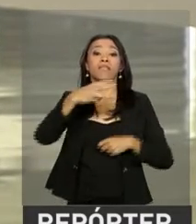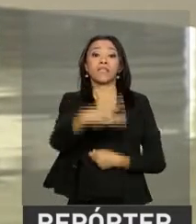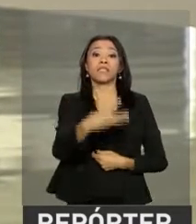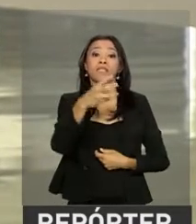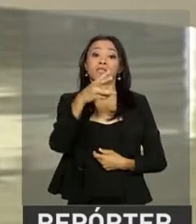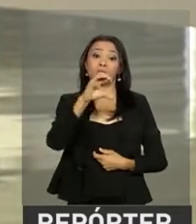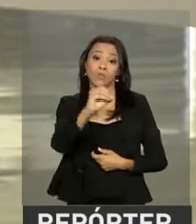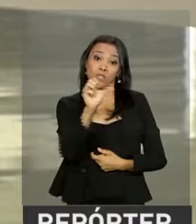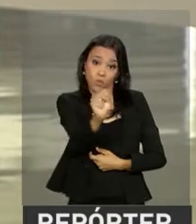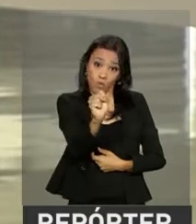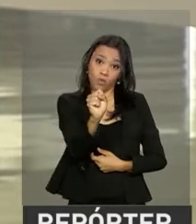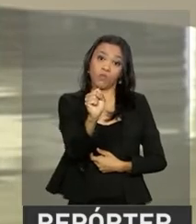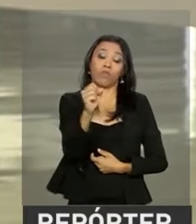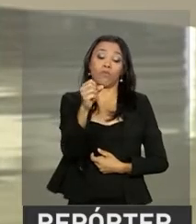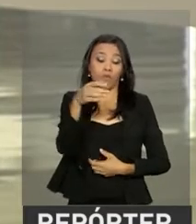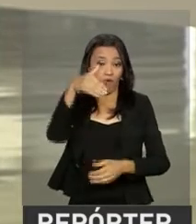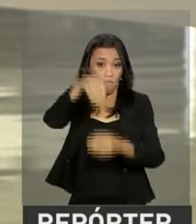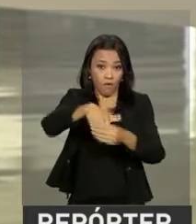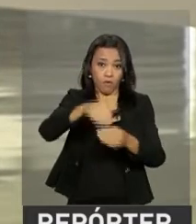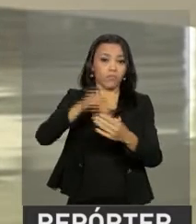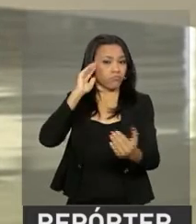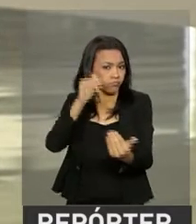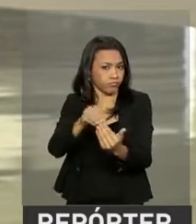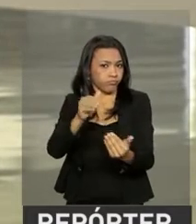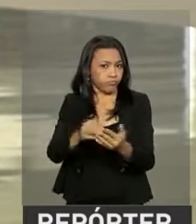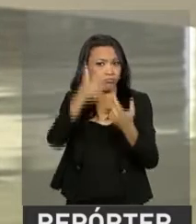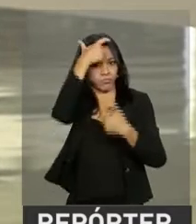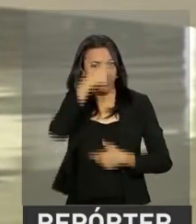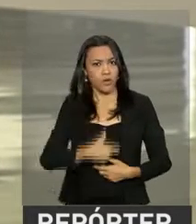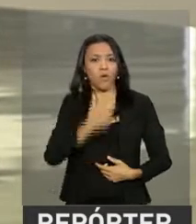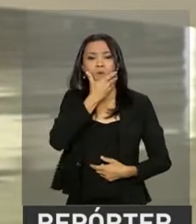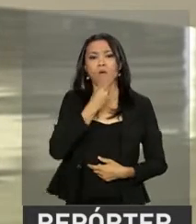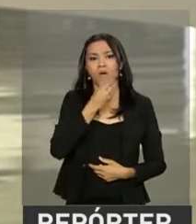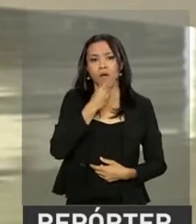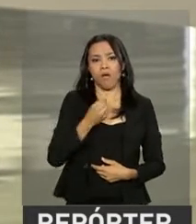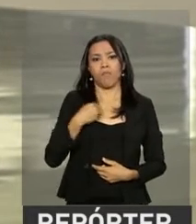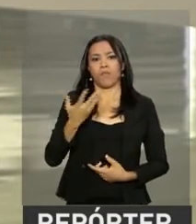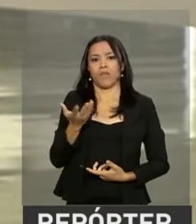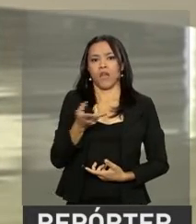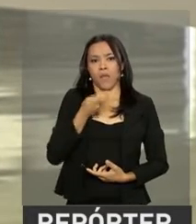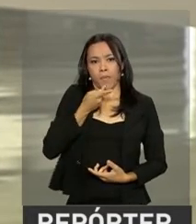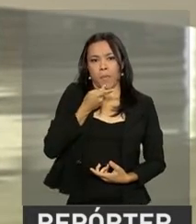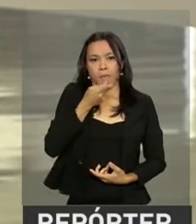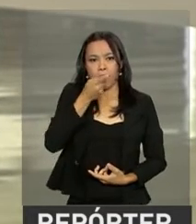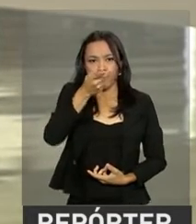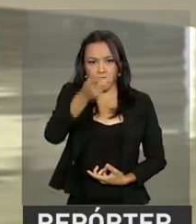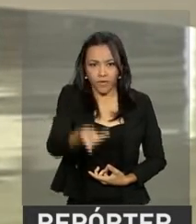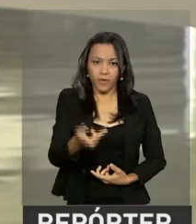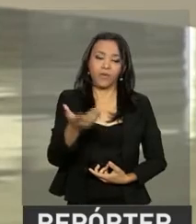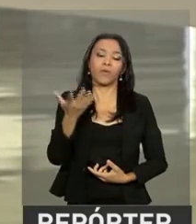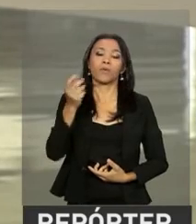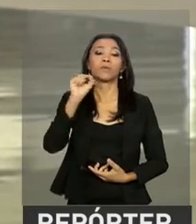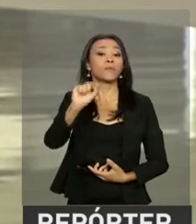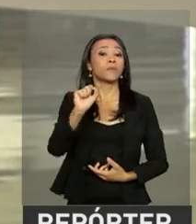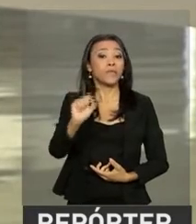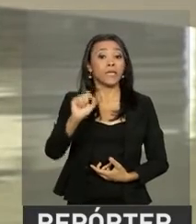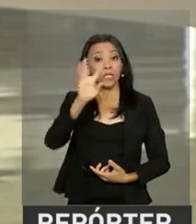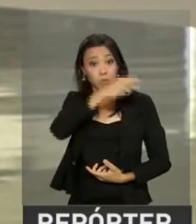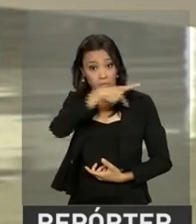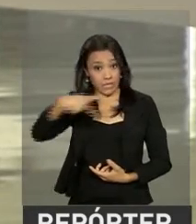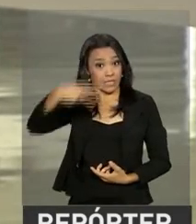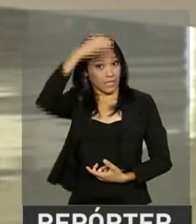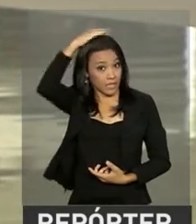votos favoráveis. O porta-voz da Presidência da República, Alexandre Parola, em declaração à imprensa, disse que o presidente Michel Temer